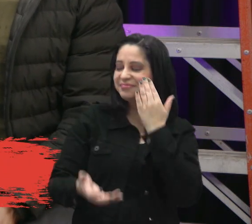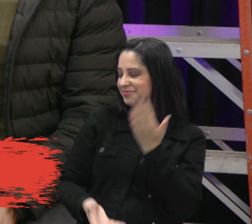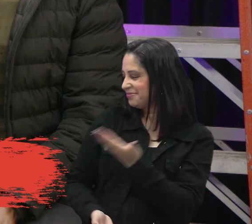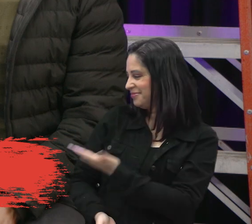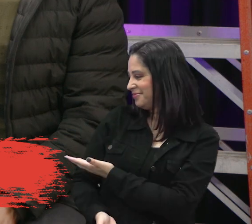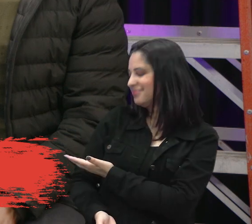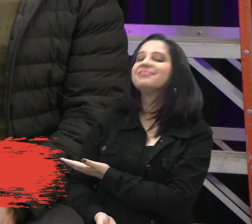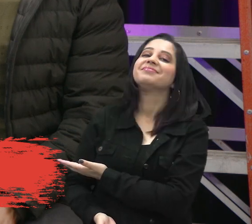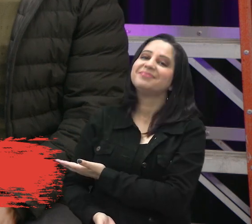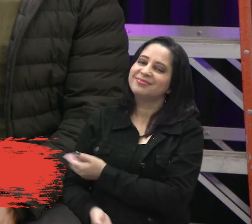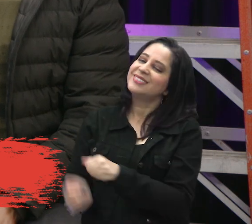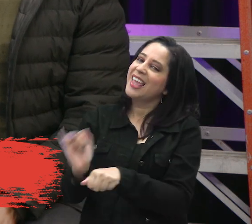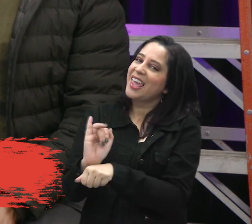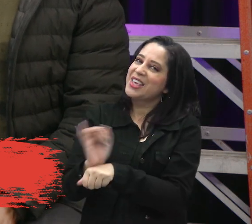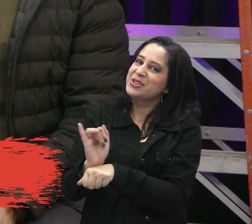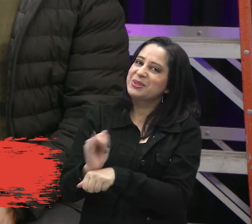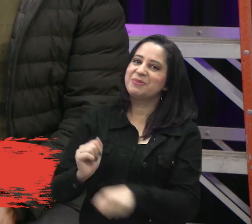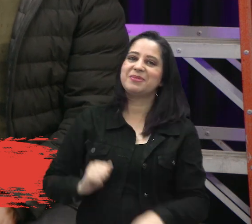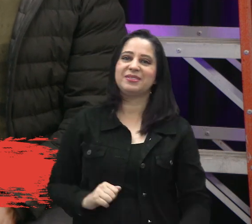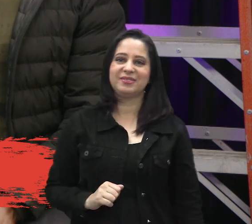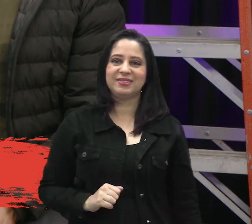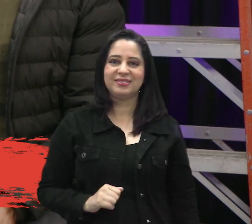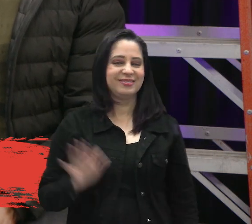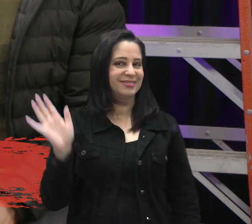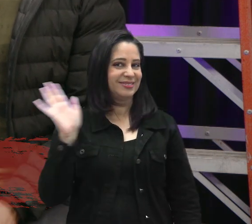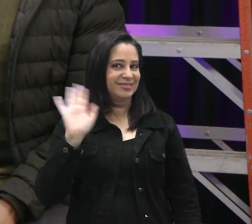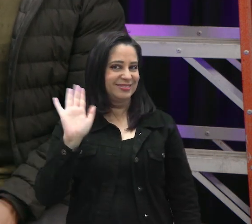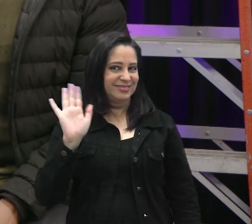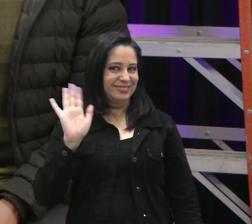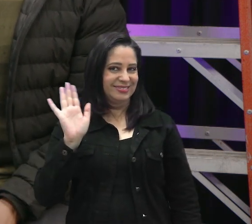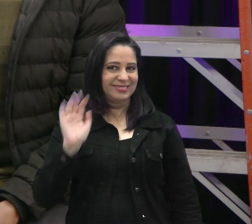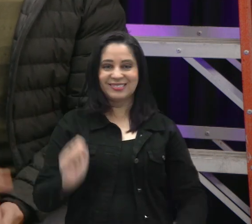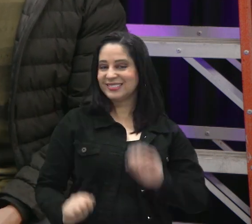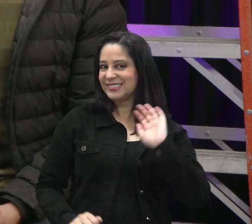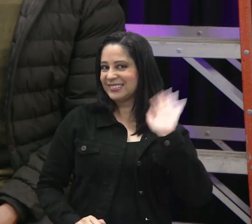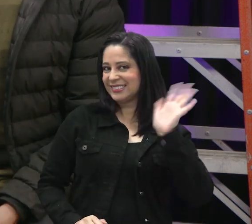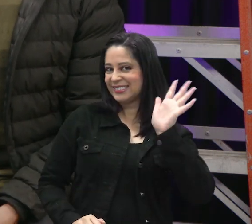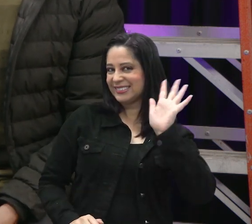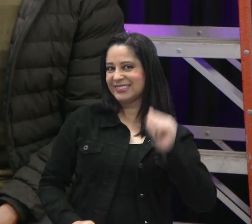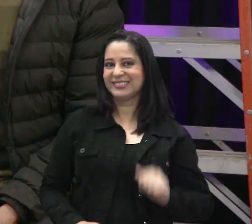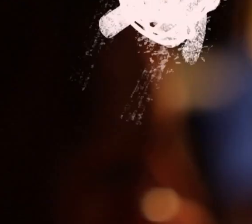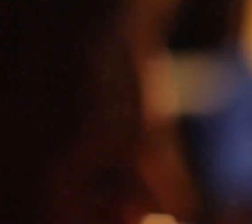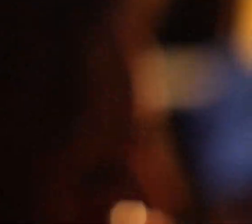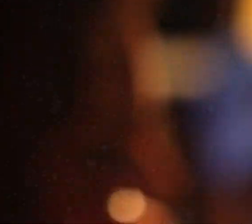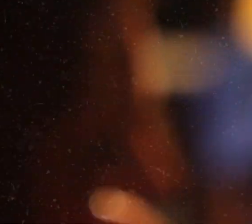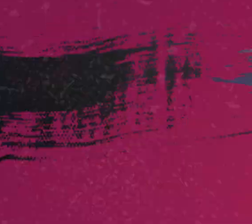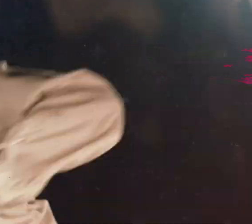só você acessar o nosso canal no YouTube, tá bom? Valeu, pessoal, pela companhia. Até o próximo programa. Tchau. Tchau.